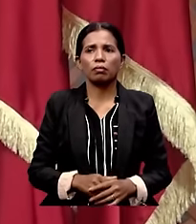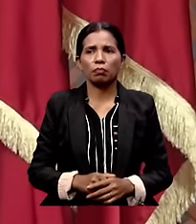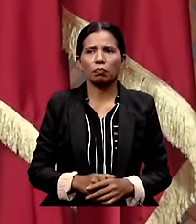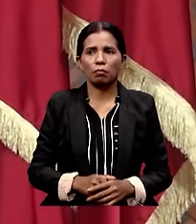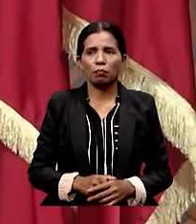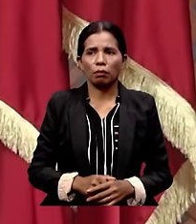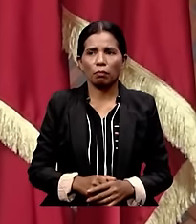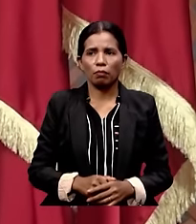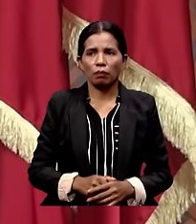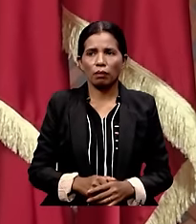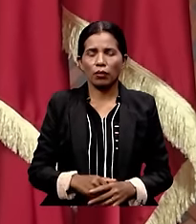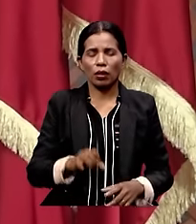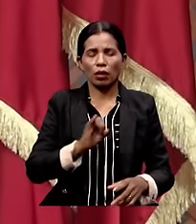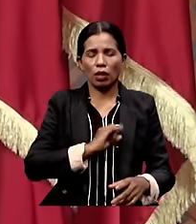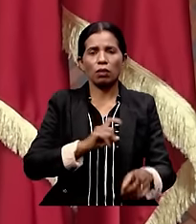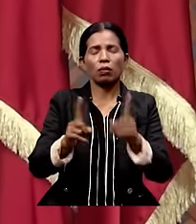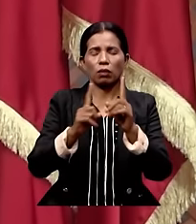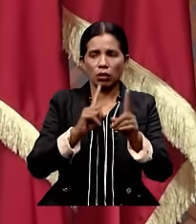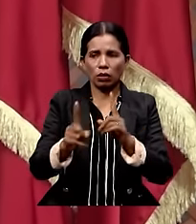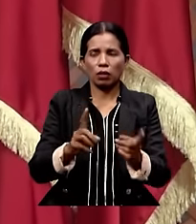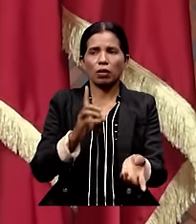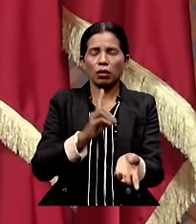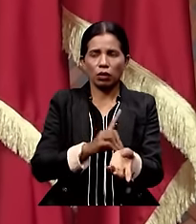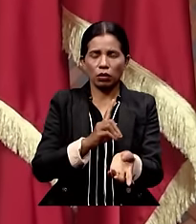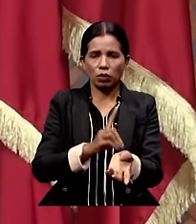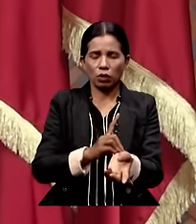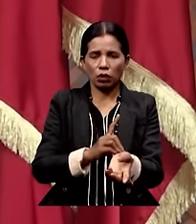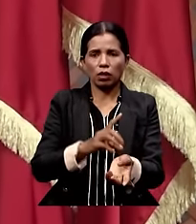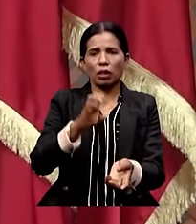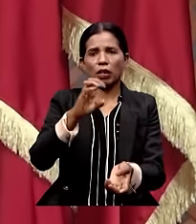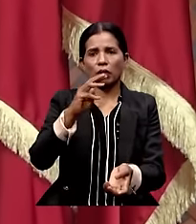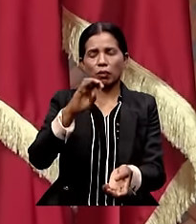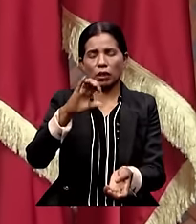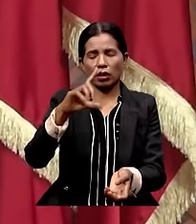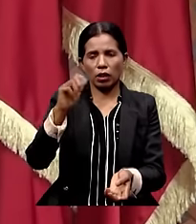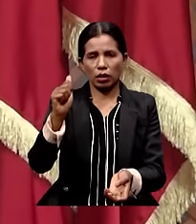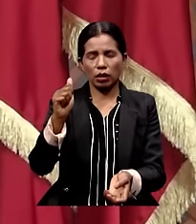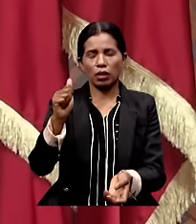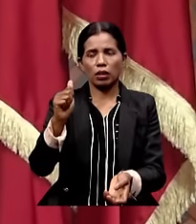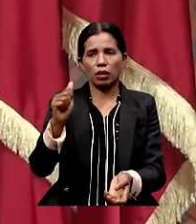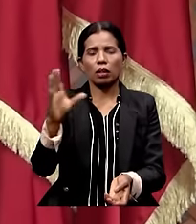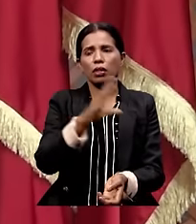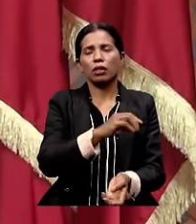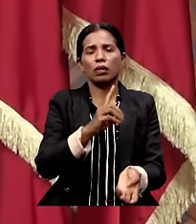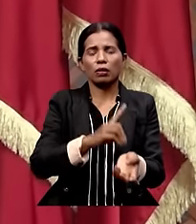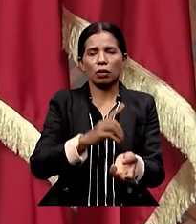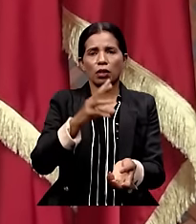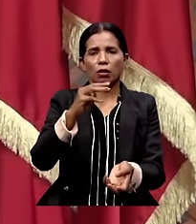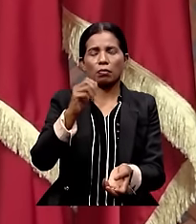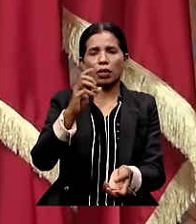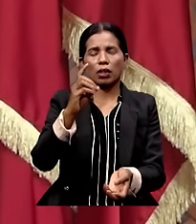Na idônia, how vale indulto, ba doutora Emília Pires, ou doutora Madalena